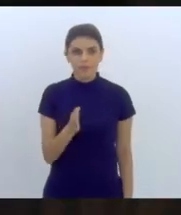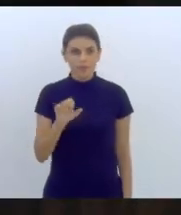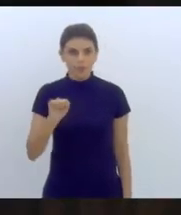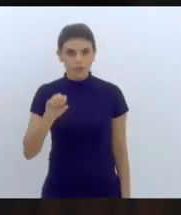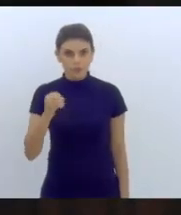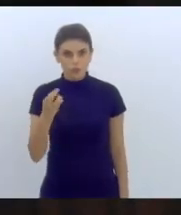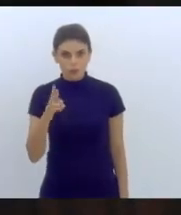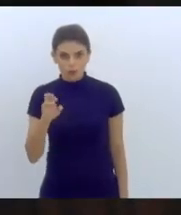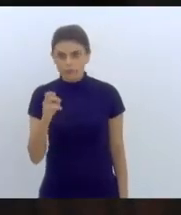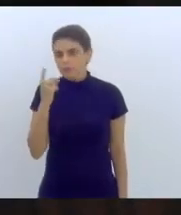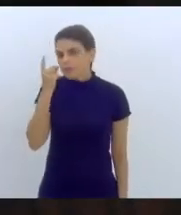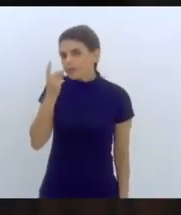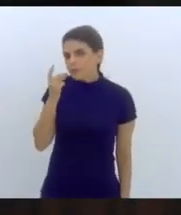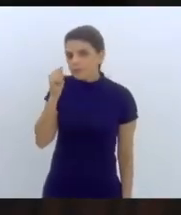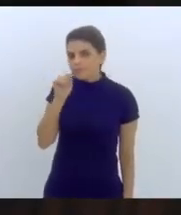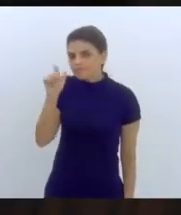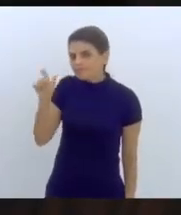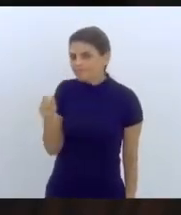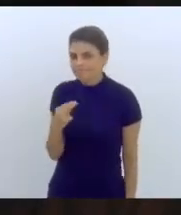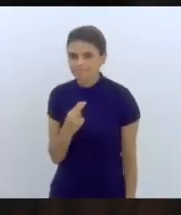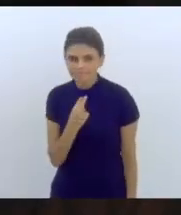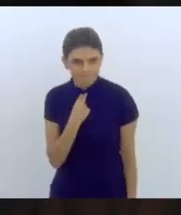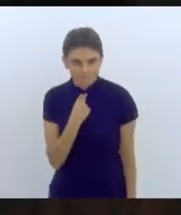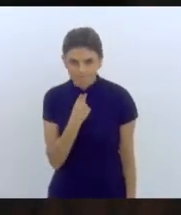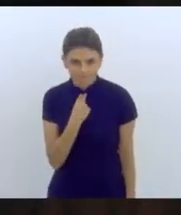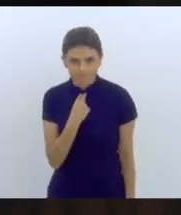Deputada Dani Balbi não pode. Pode sim.